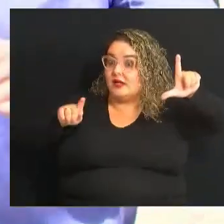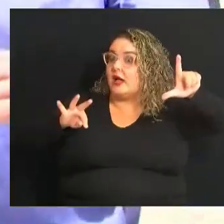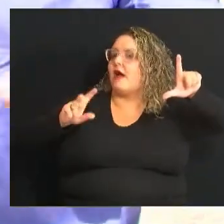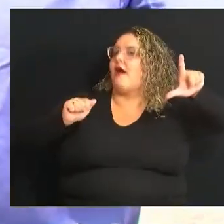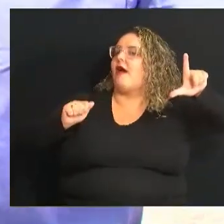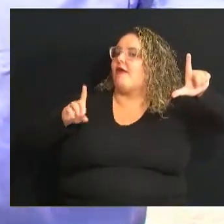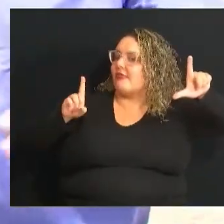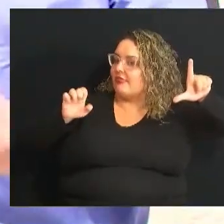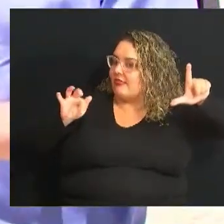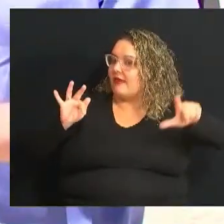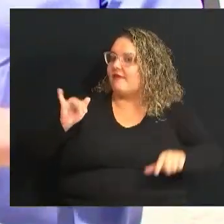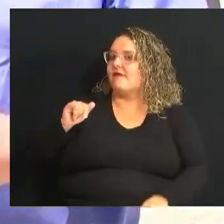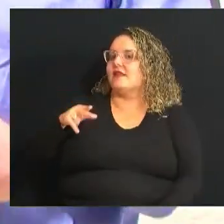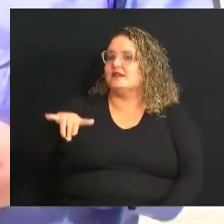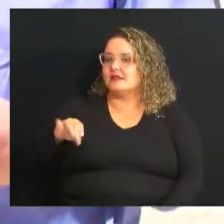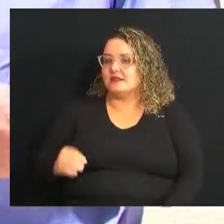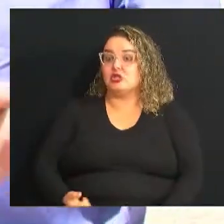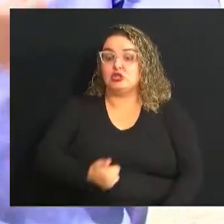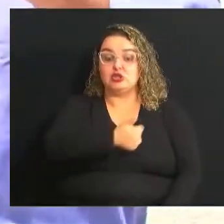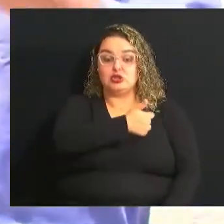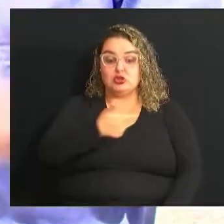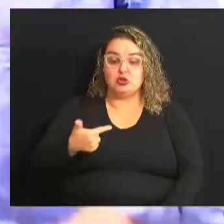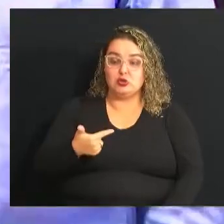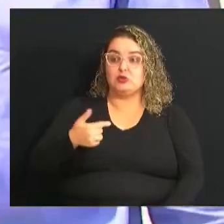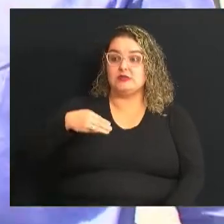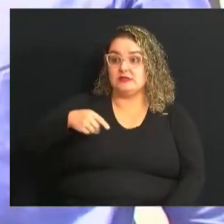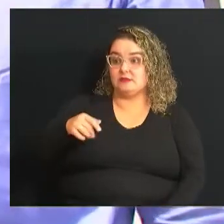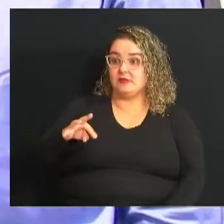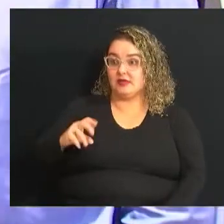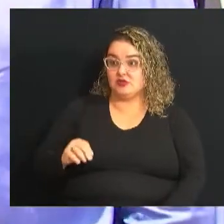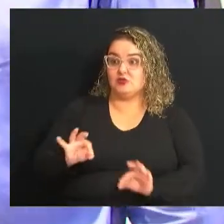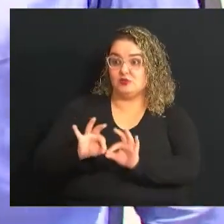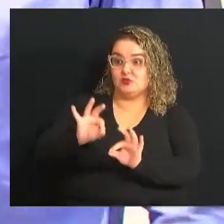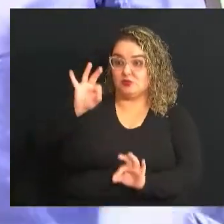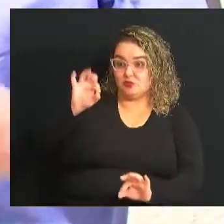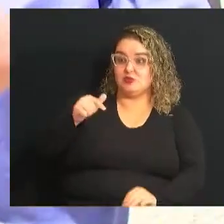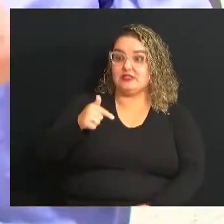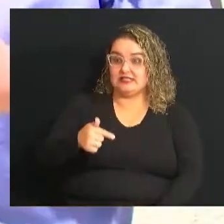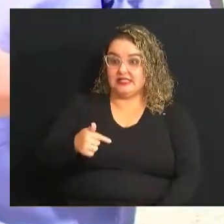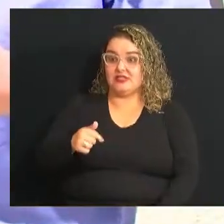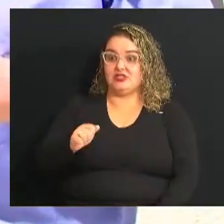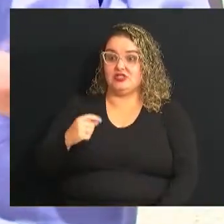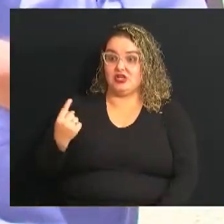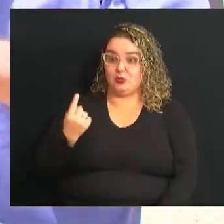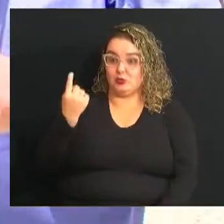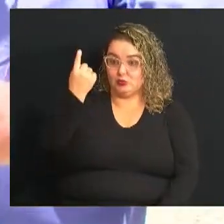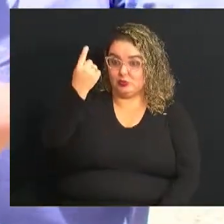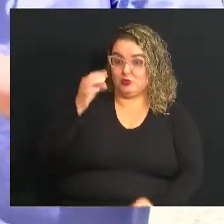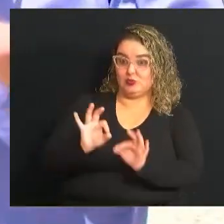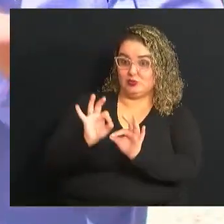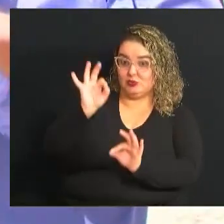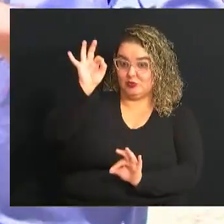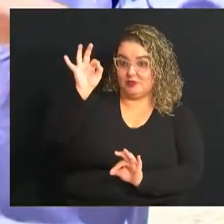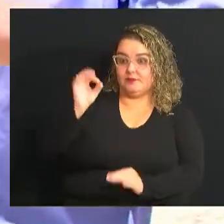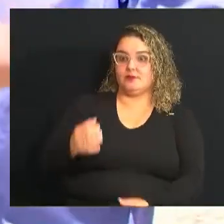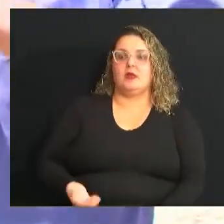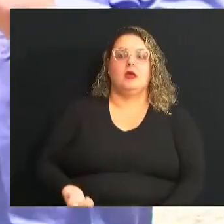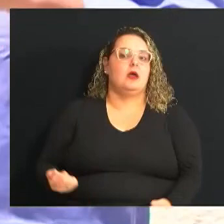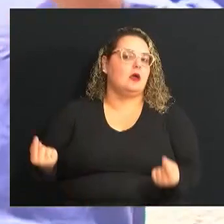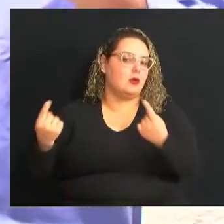esse esquema para trazer as pessoas ao centro de Campinas para assistirem aos Jogos da Copa é o secretário interino